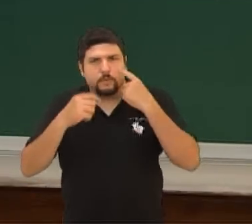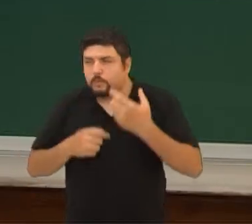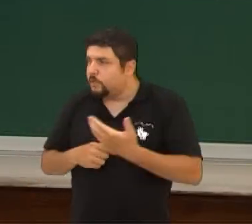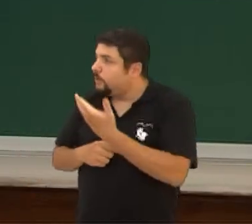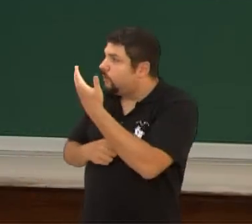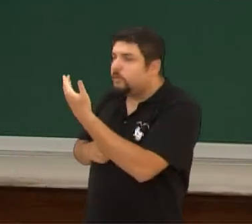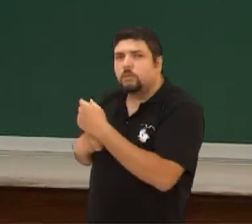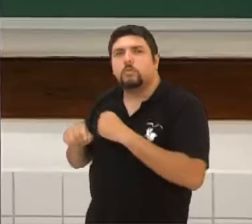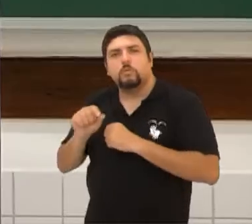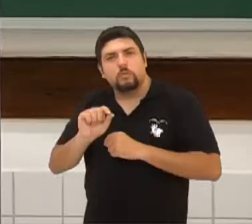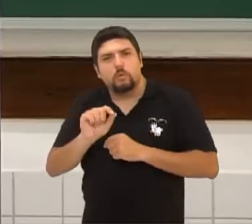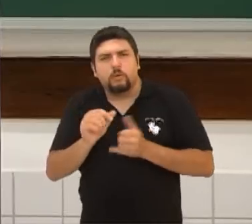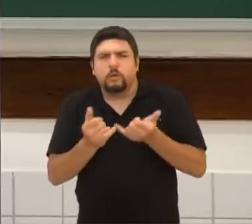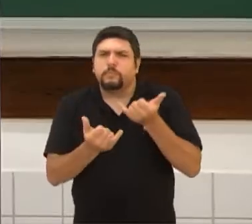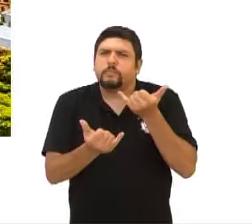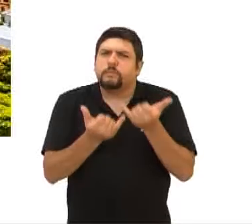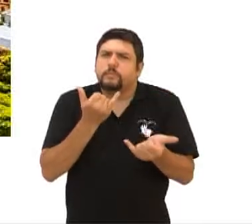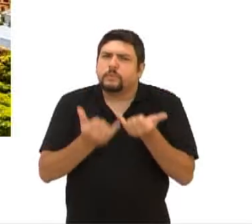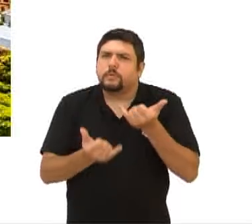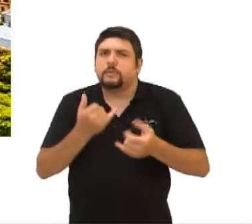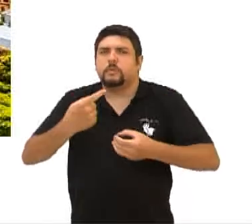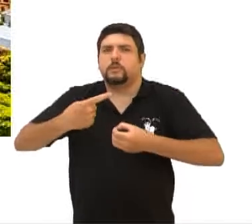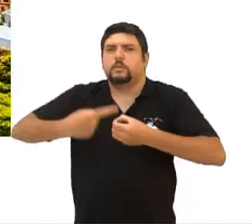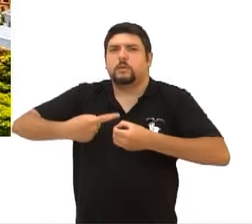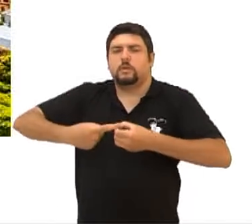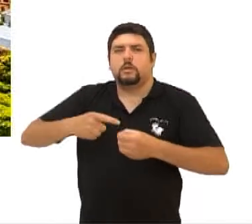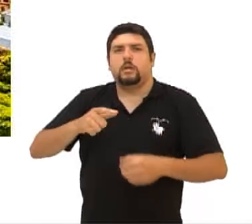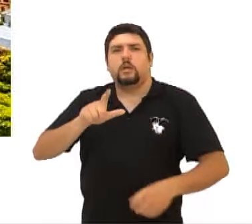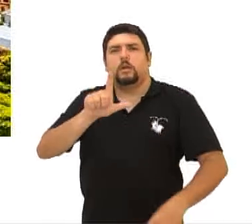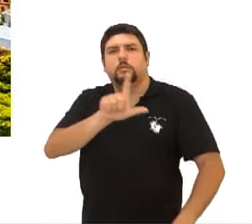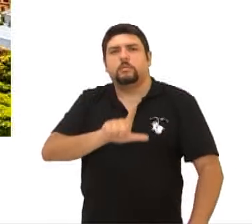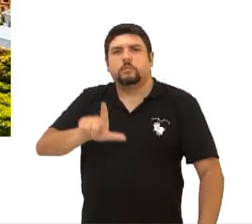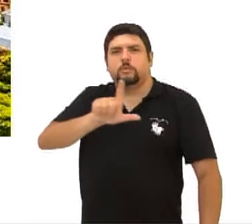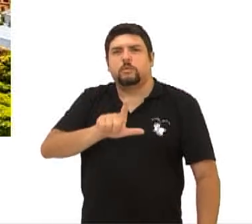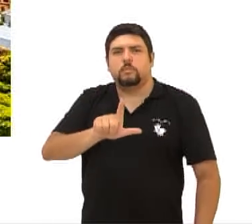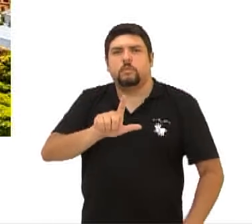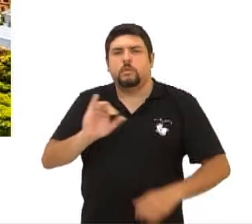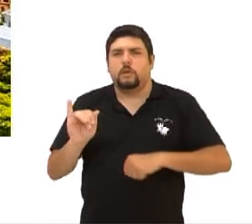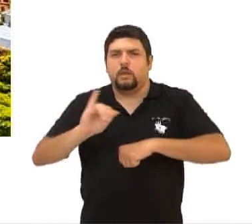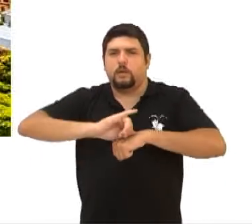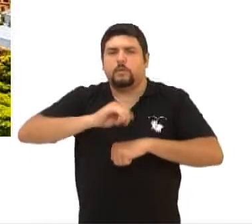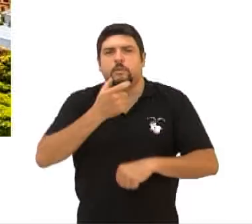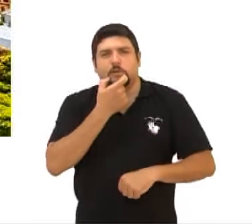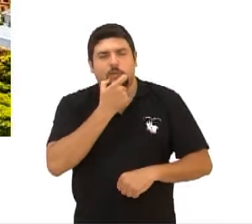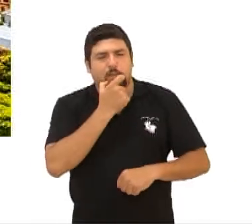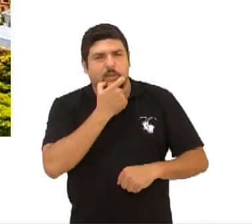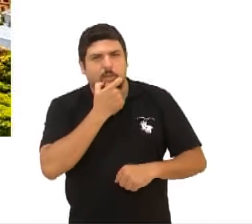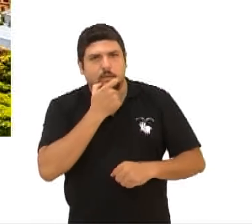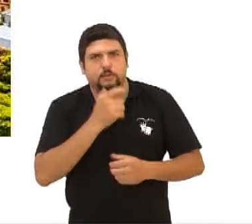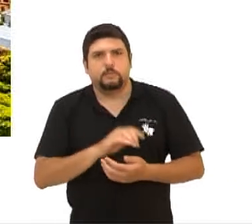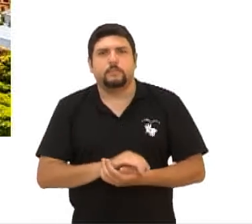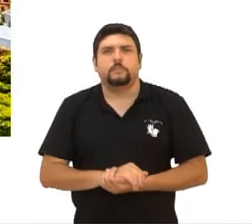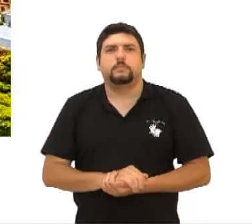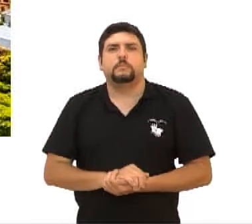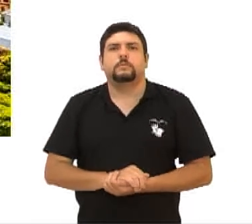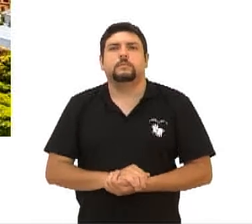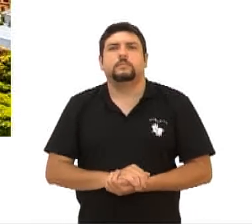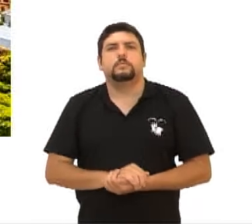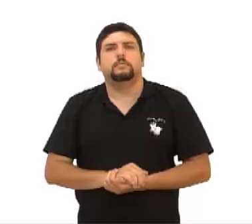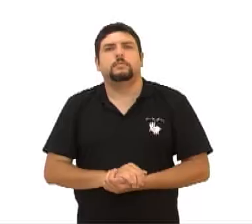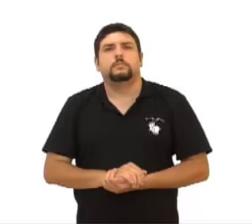uma dinâmica muito parecida com a cidade de Londres, que é a capital da Inglaterra, né? Uma cidade extremamente urbanizada.